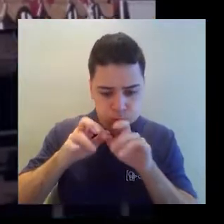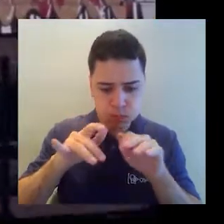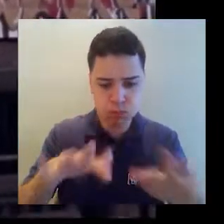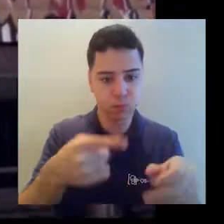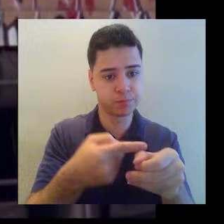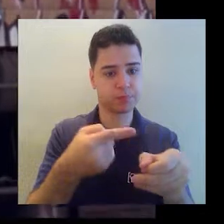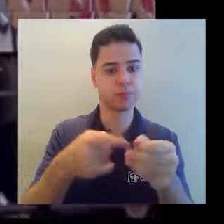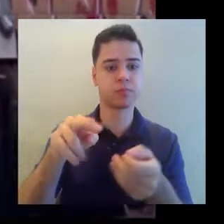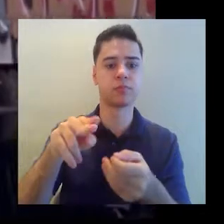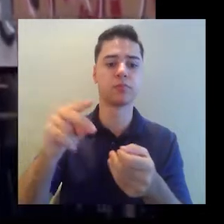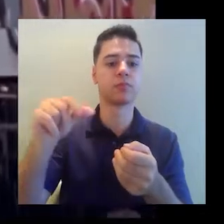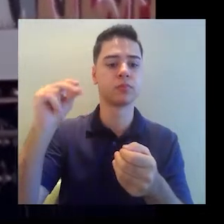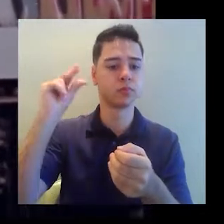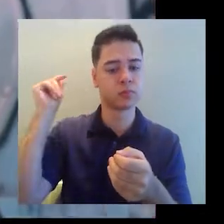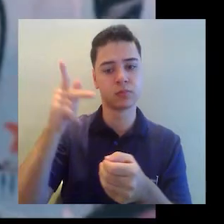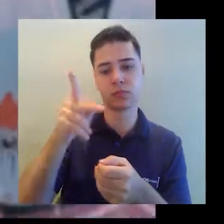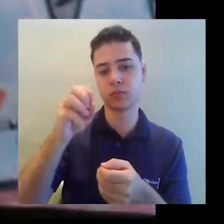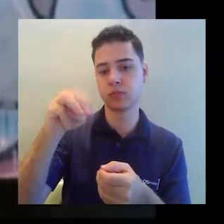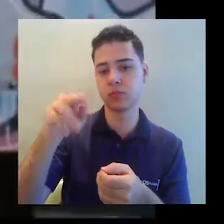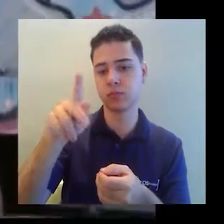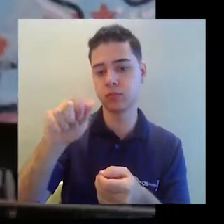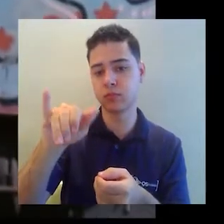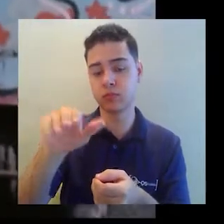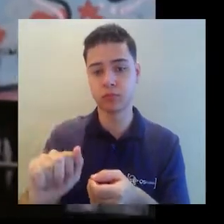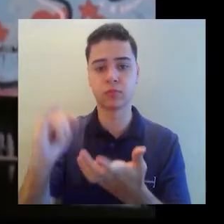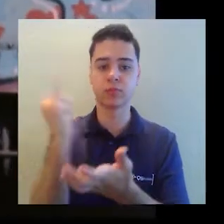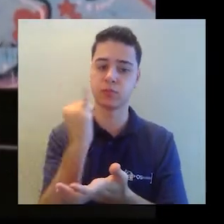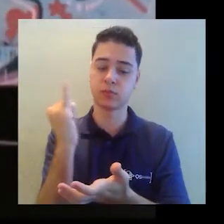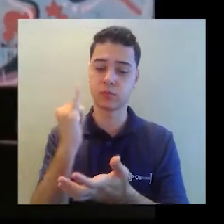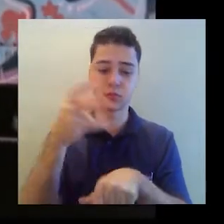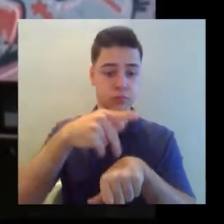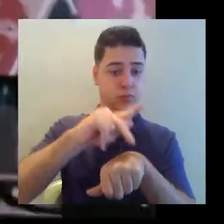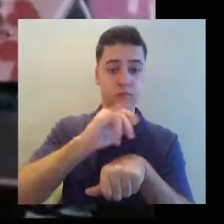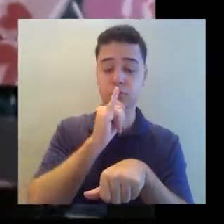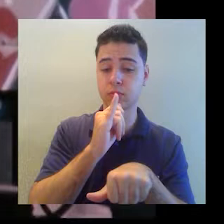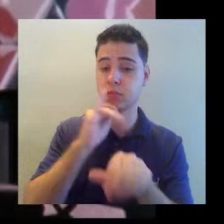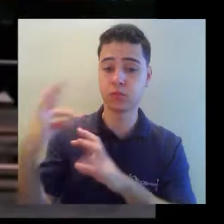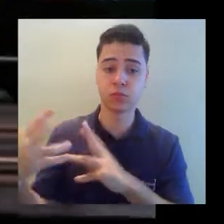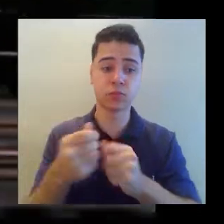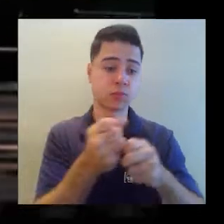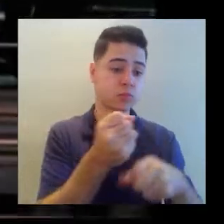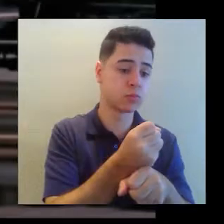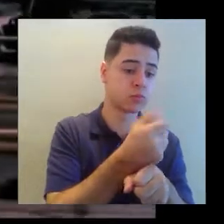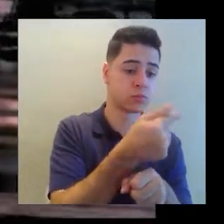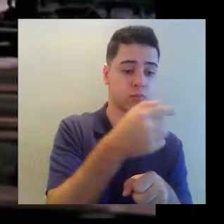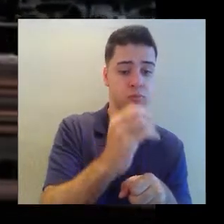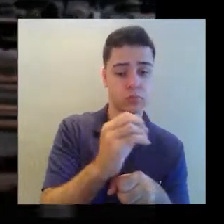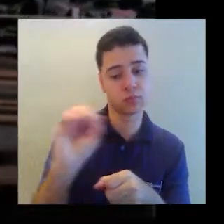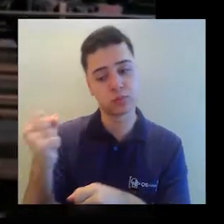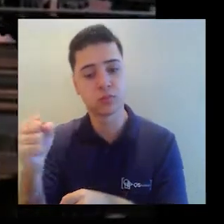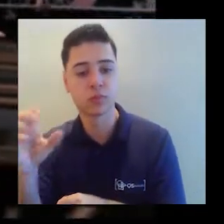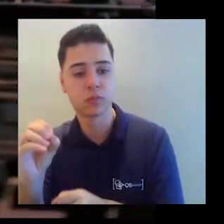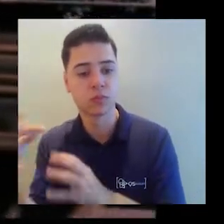cidade. Do mesmo jeito que aconteceu em Pompeia, durante o Império Romano, os grafites dos anos 70 e 80 tinham identidade